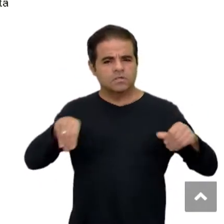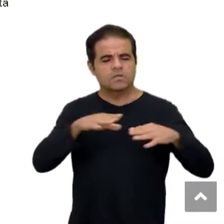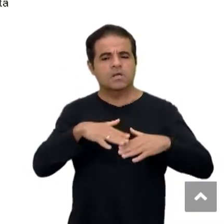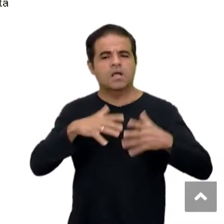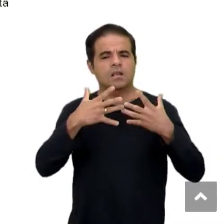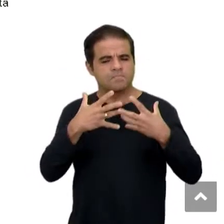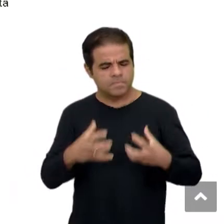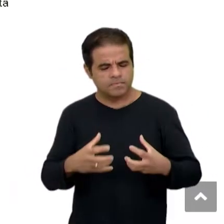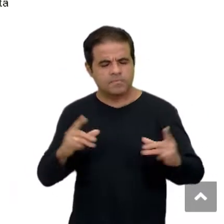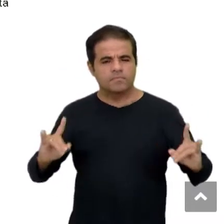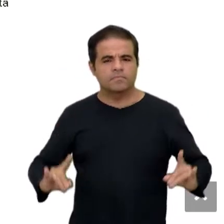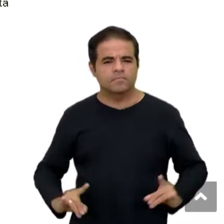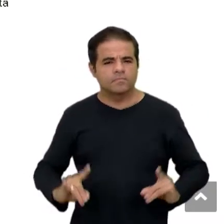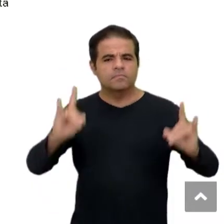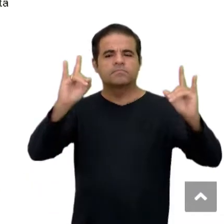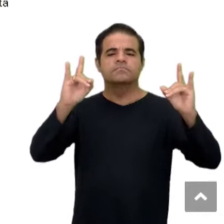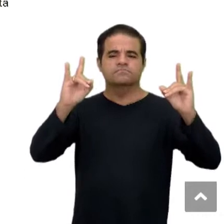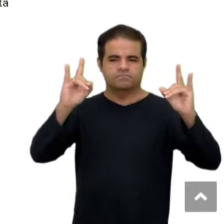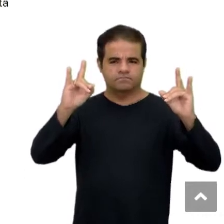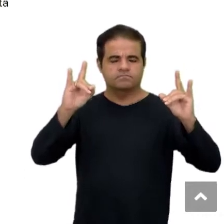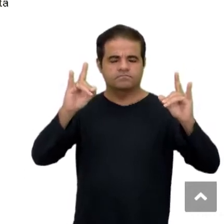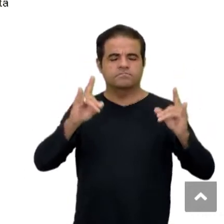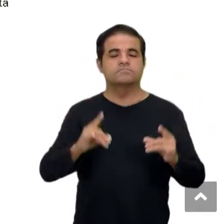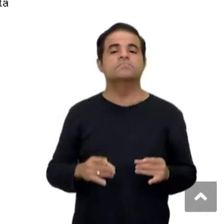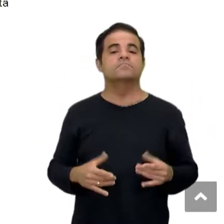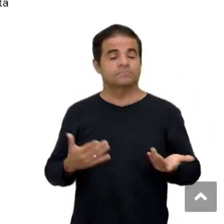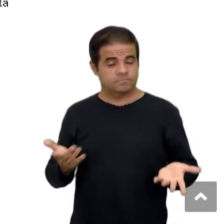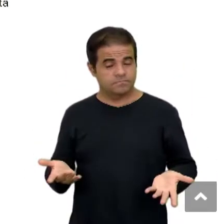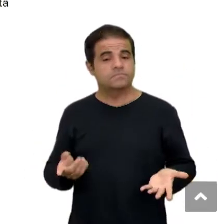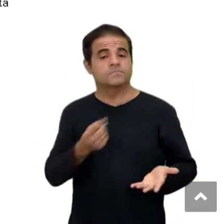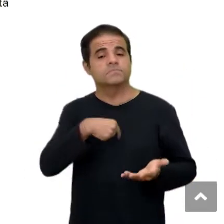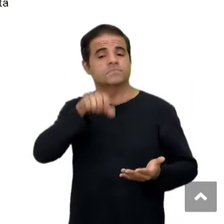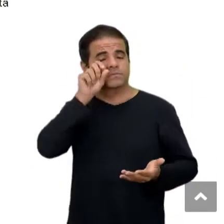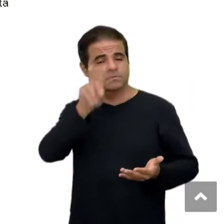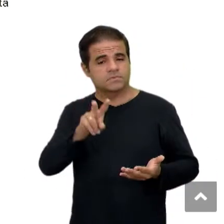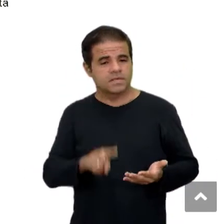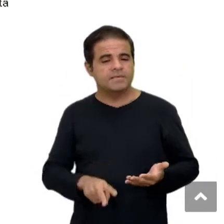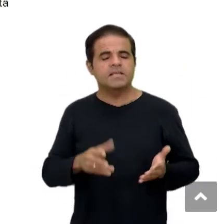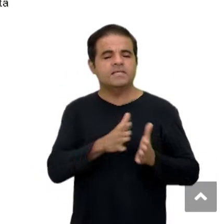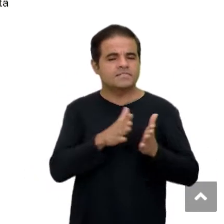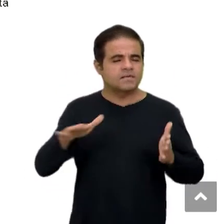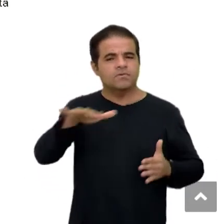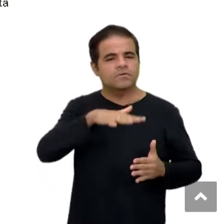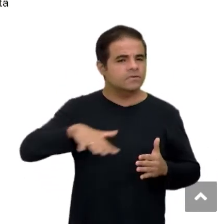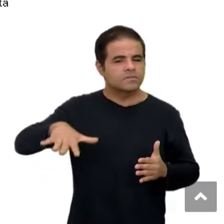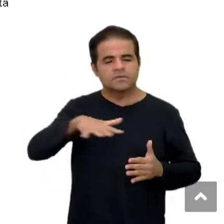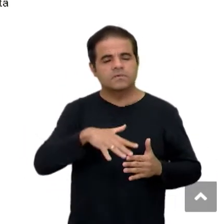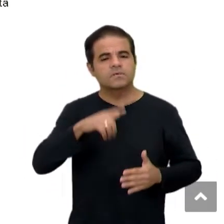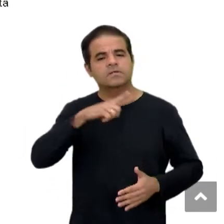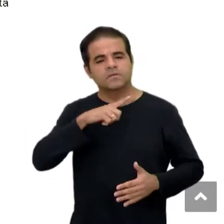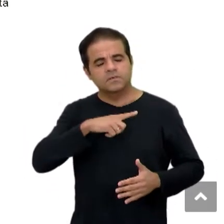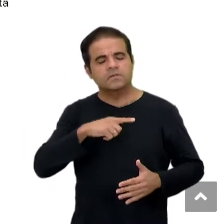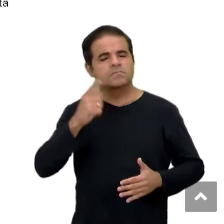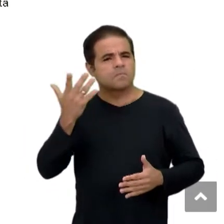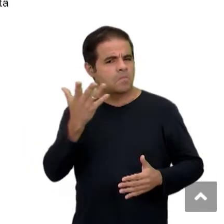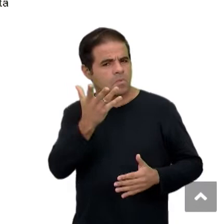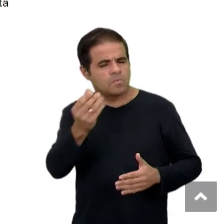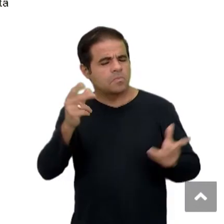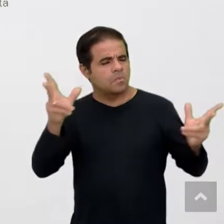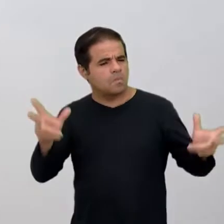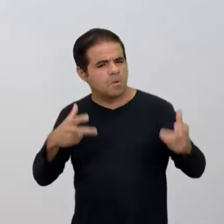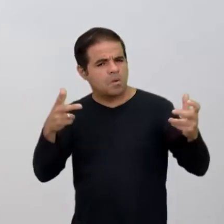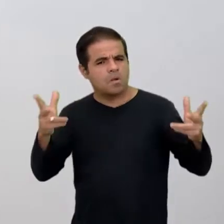para climatizar edifícios. Então, a gente vê que hoje a gente tem bastante consumo